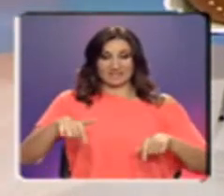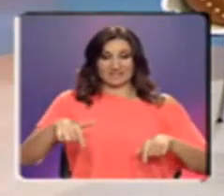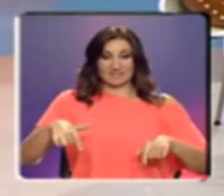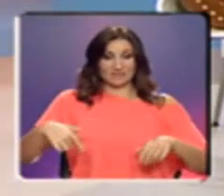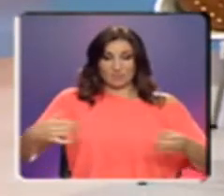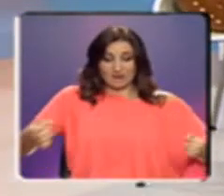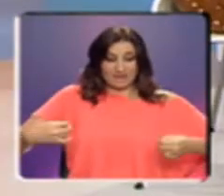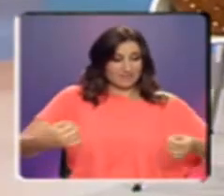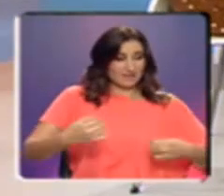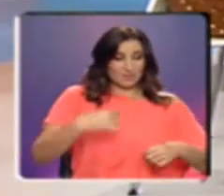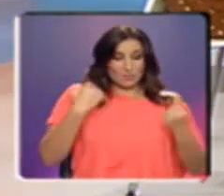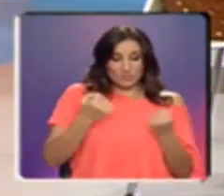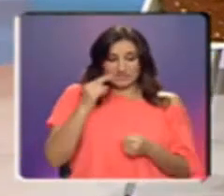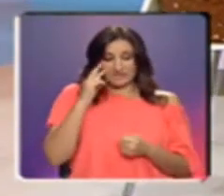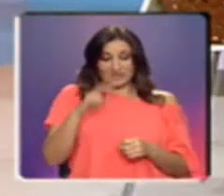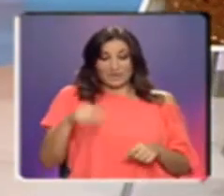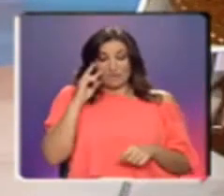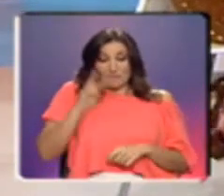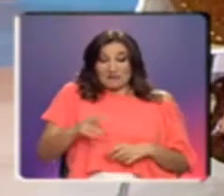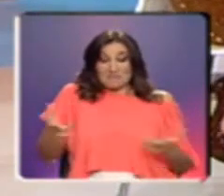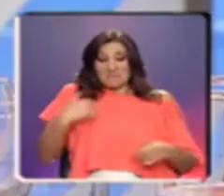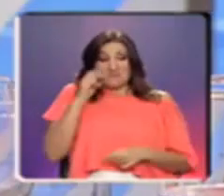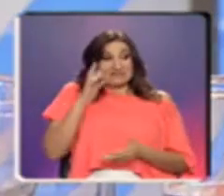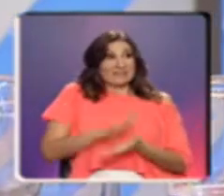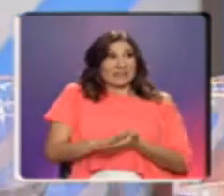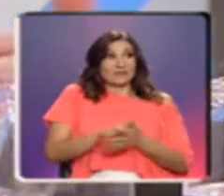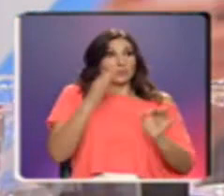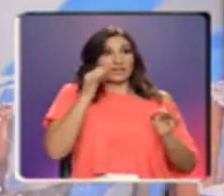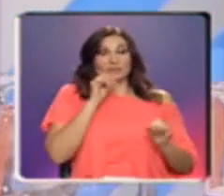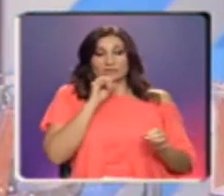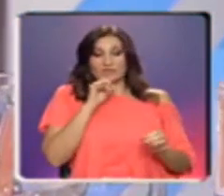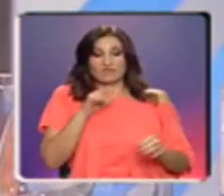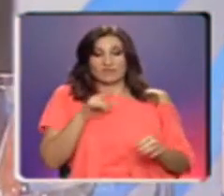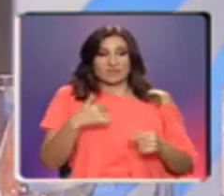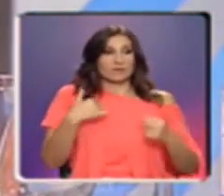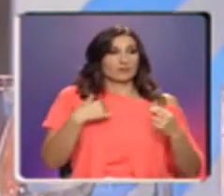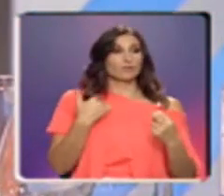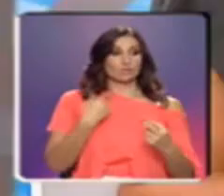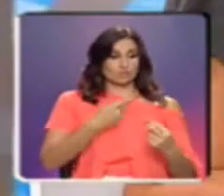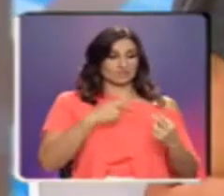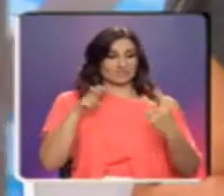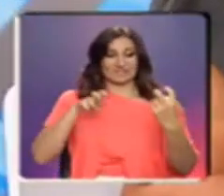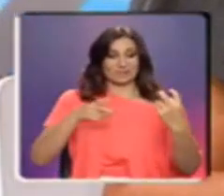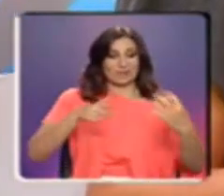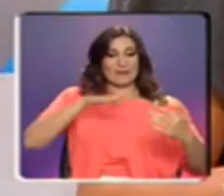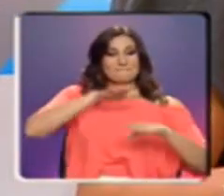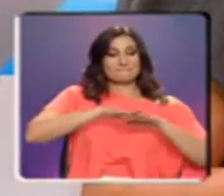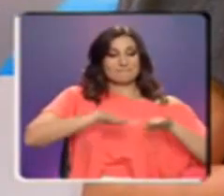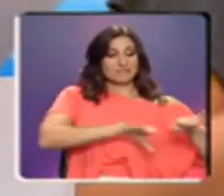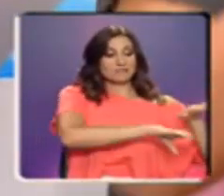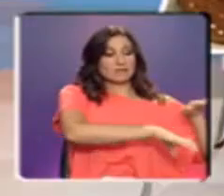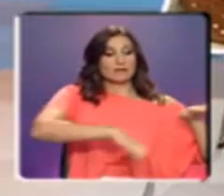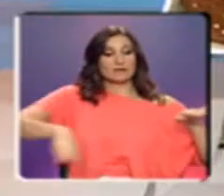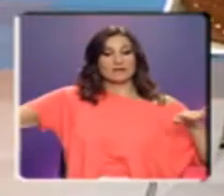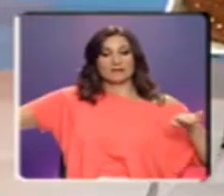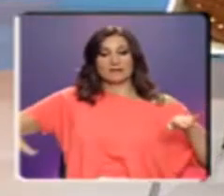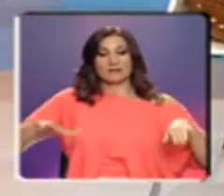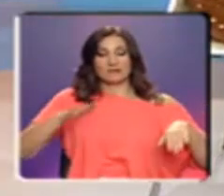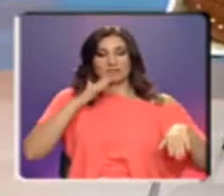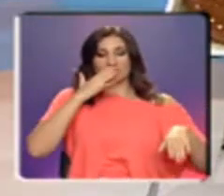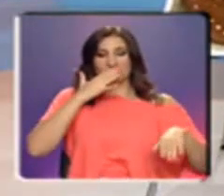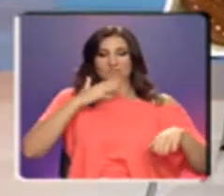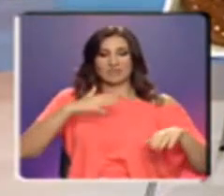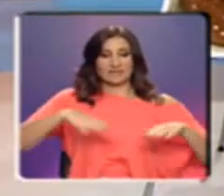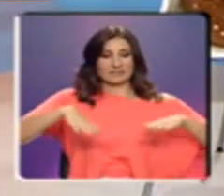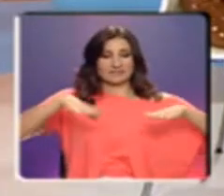frente o quê? Não está aqui nada. Eu não consigo. Eu olho que está aqui para a frente. Não vejo. Vejo-me assentada, vejo-me a mim, não vejo não aqui nada. Não vê toalha, não vê nada, não é? É engraçado que isto está assim, está